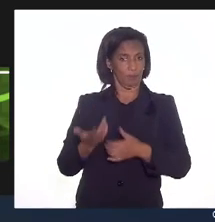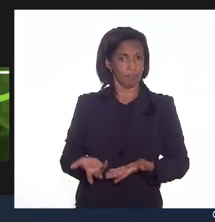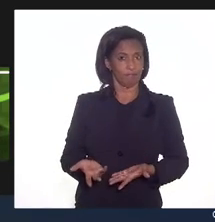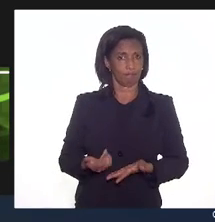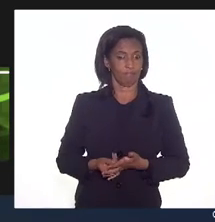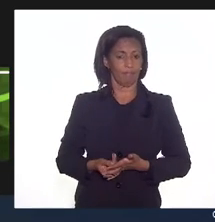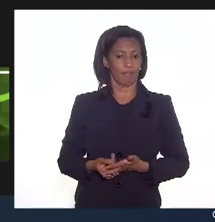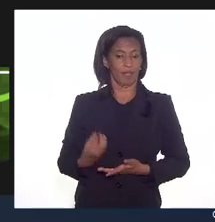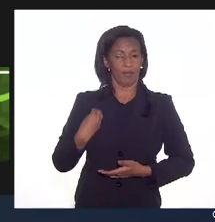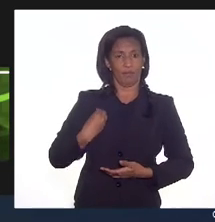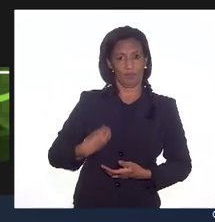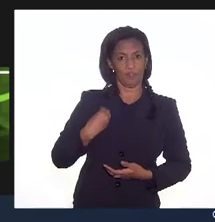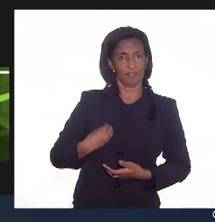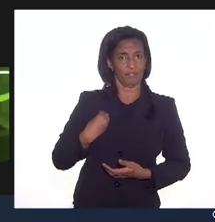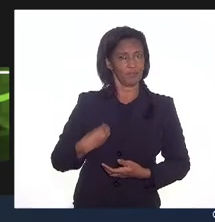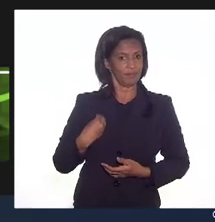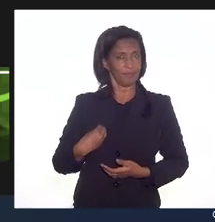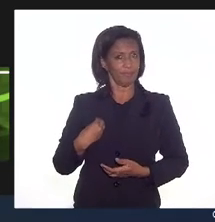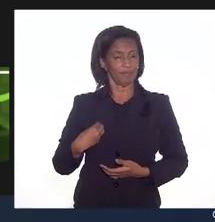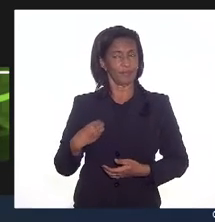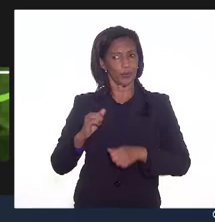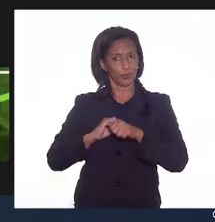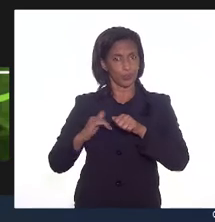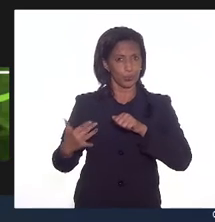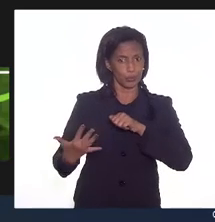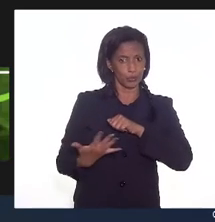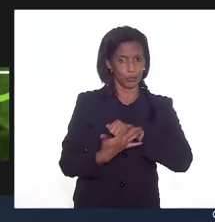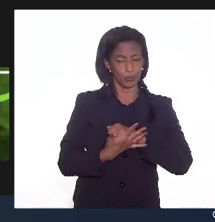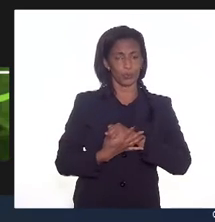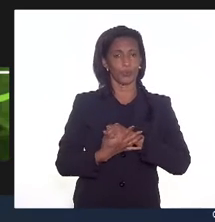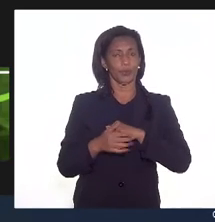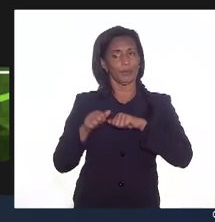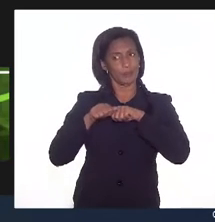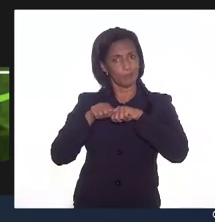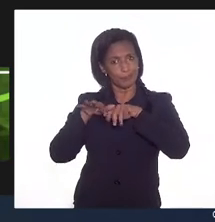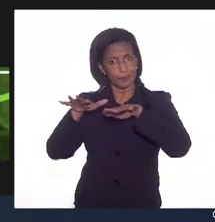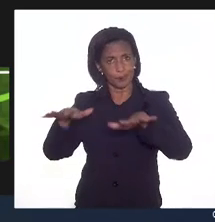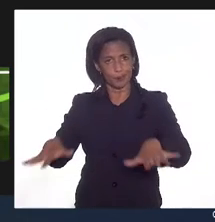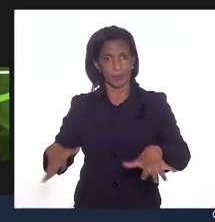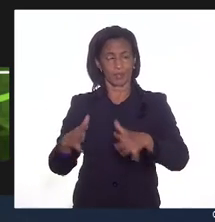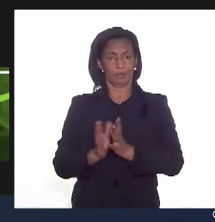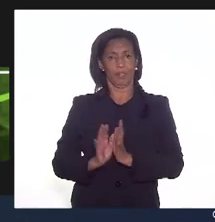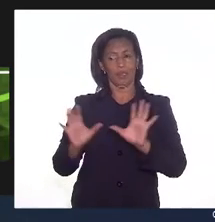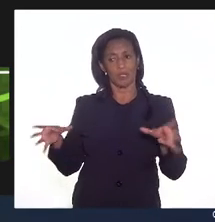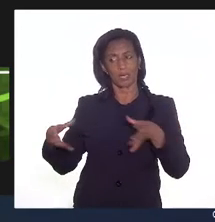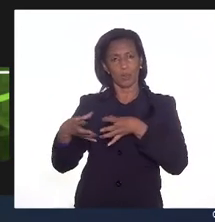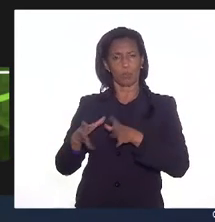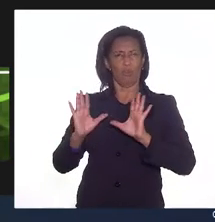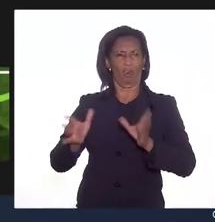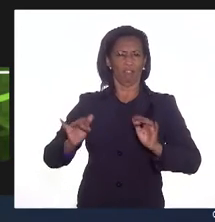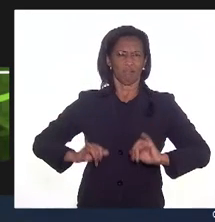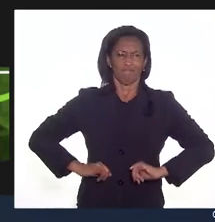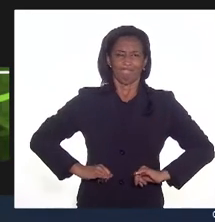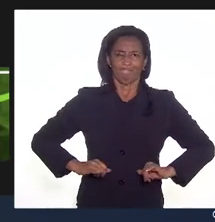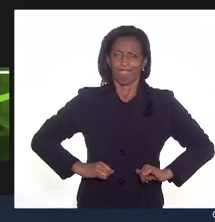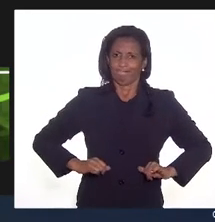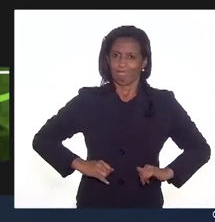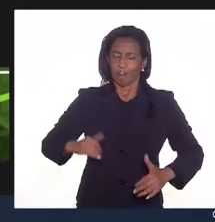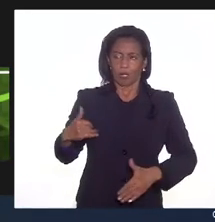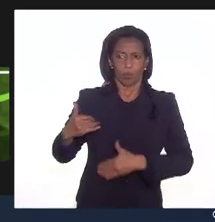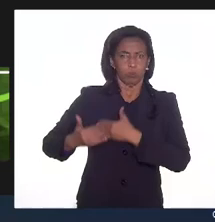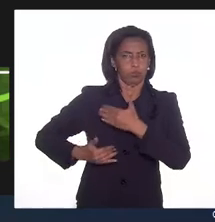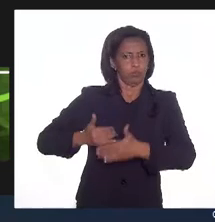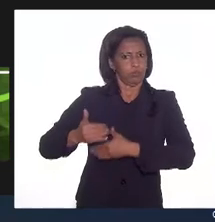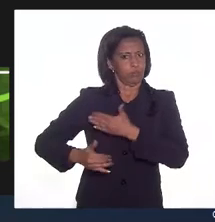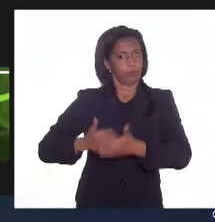na sobrevivência nesse momento de covid dessa pandemia a classe artística já sofreu bastante vem sofrendo